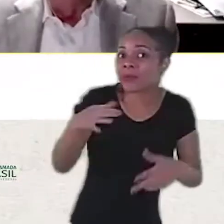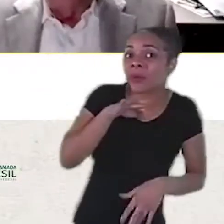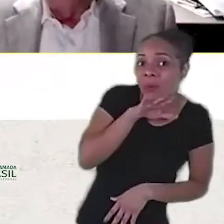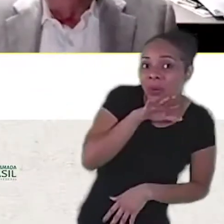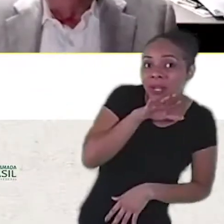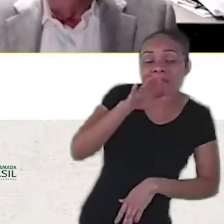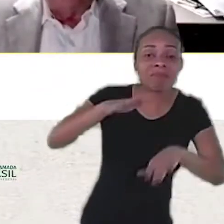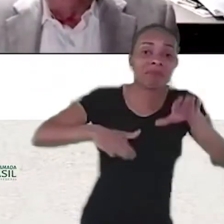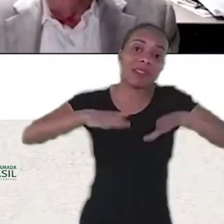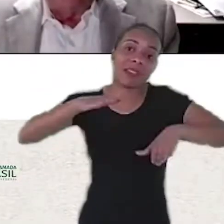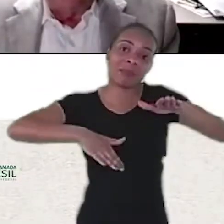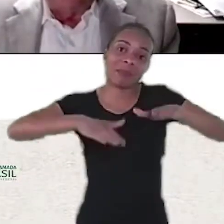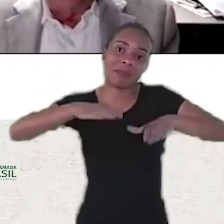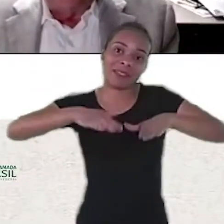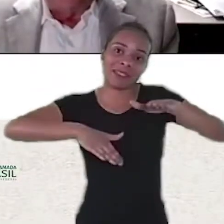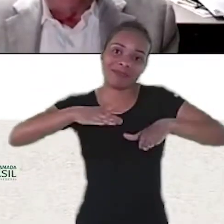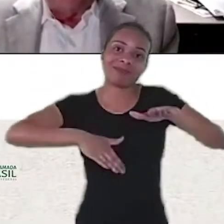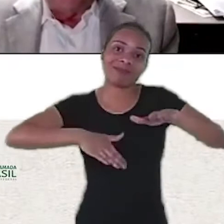uai.